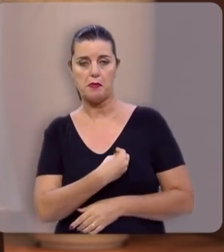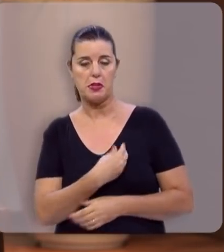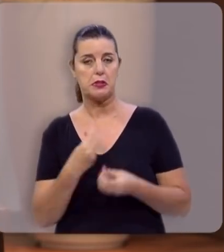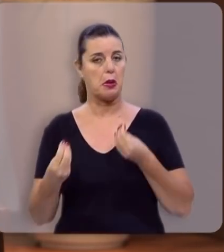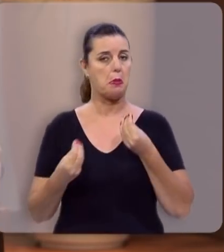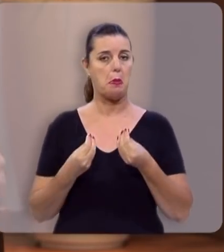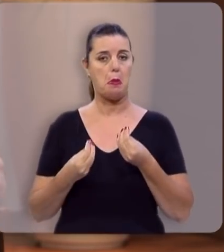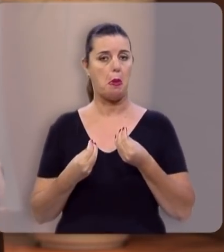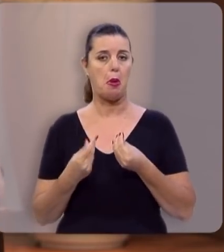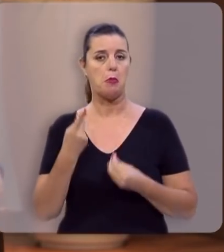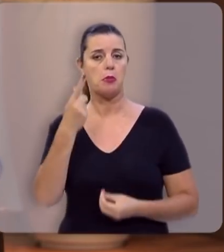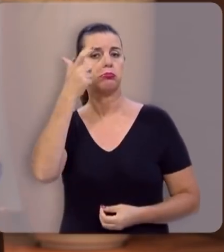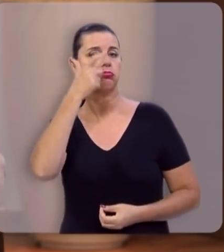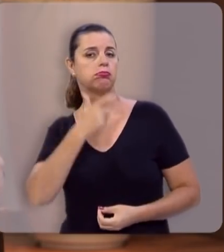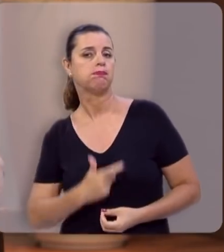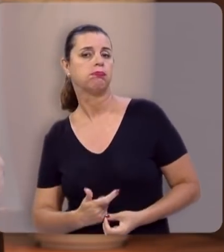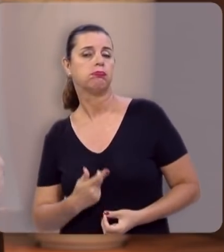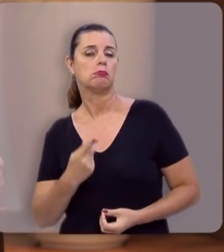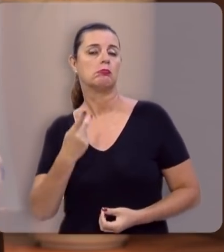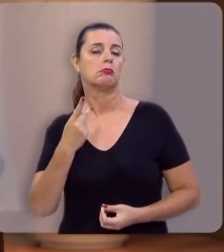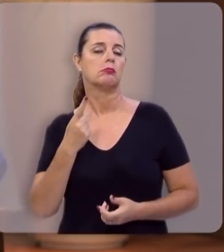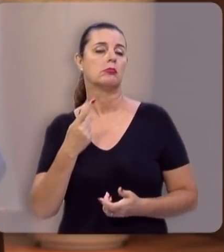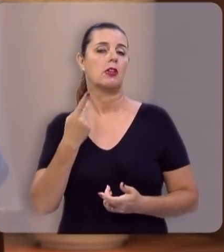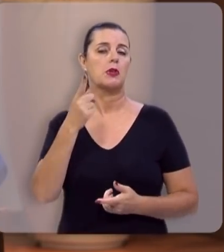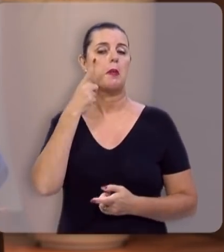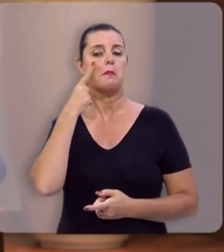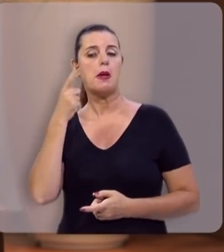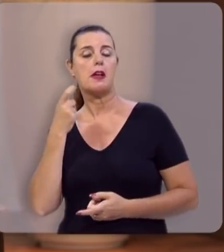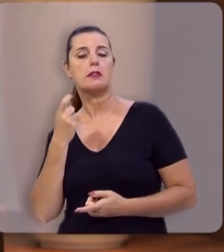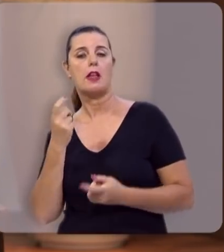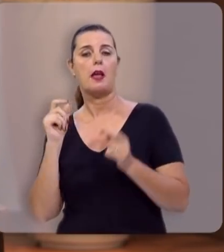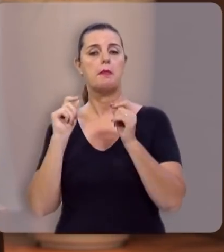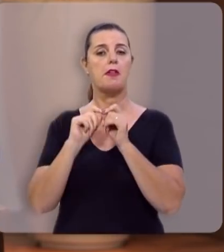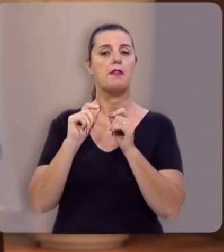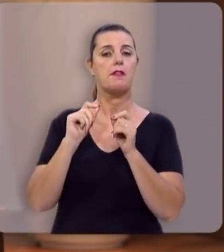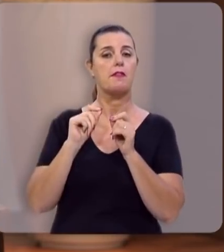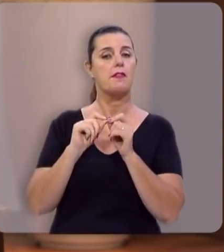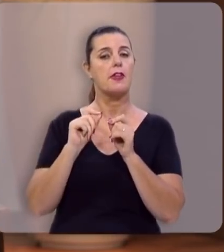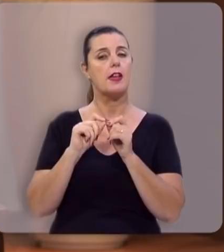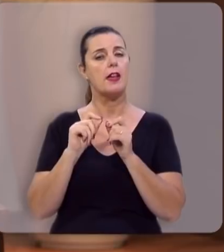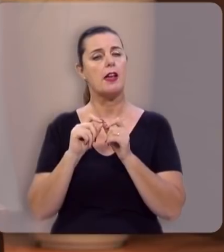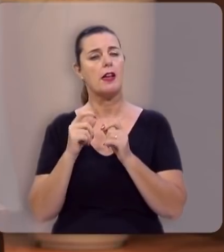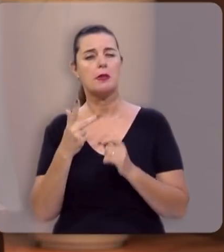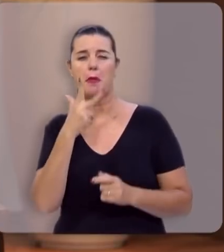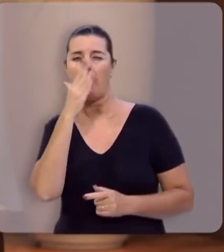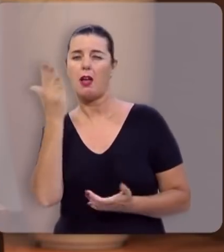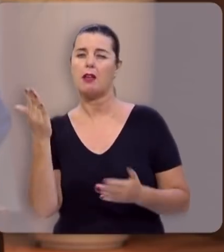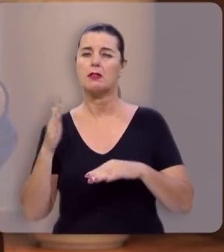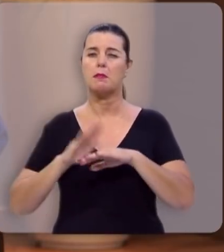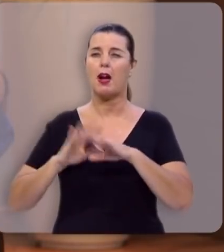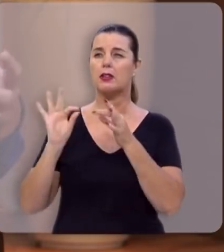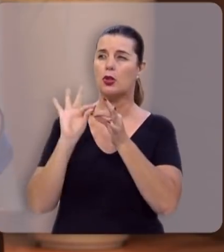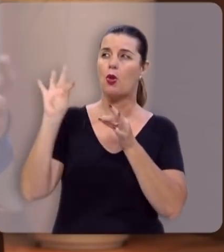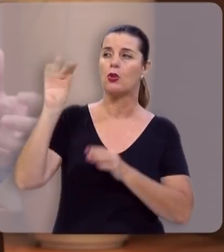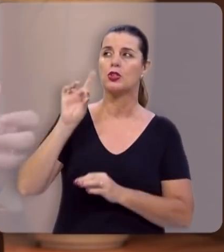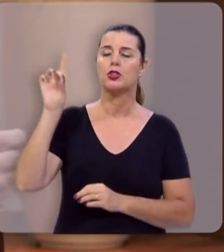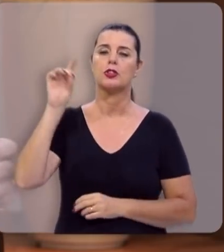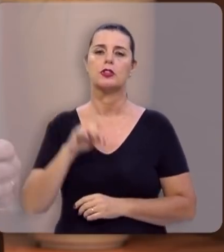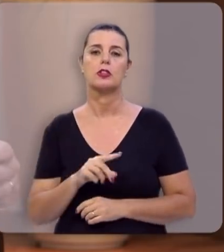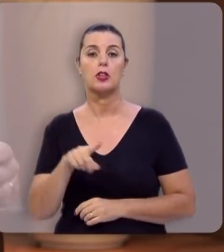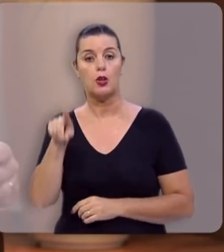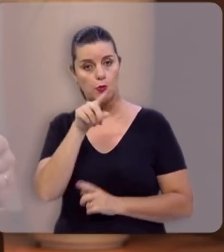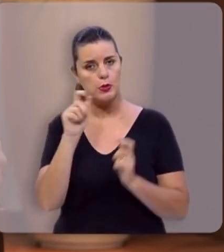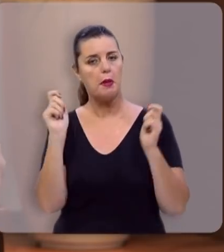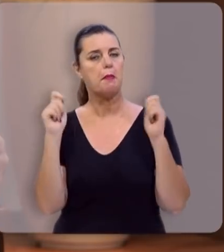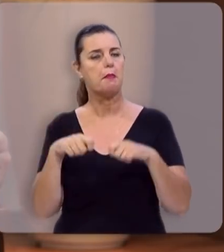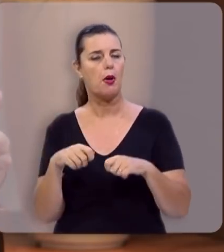tem vivido, da sua postura, daquilo que você percebe que você fez, que o colocou cada vez mais distante